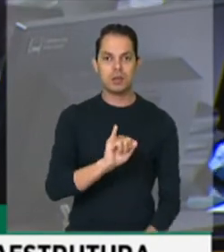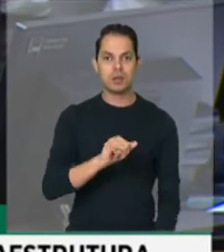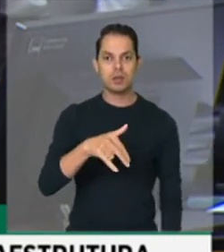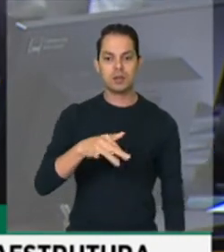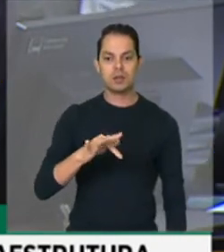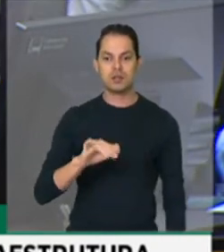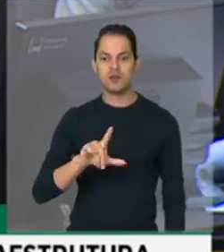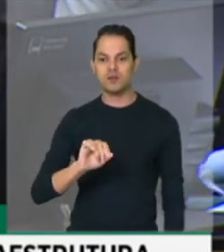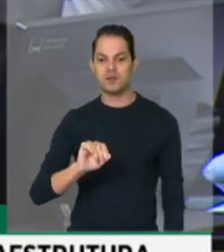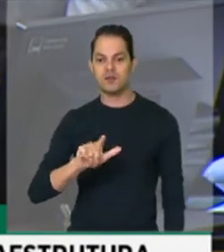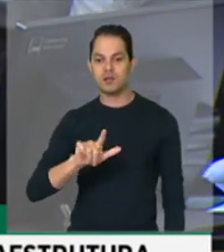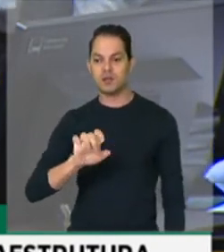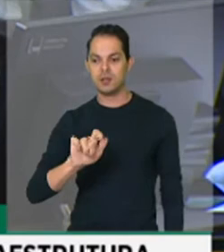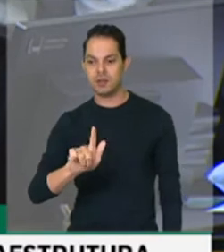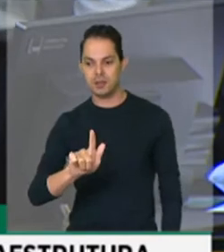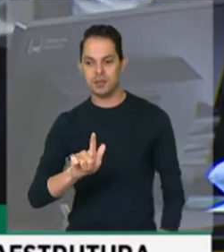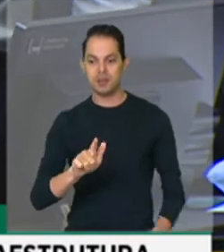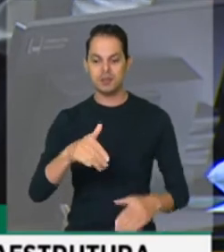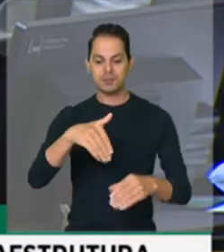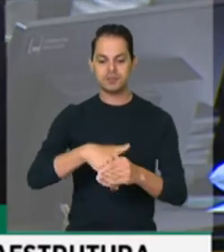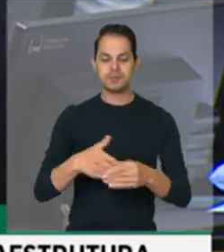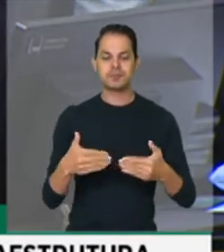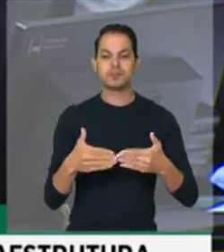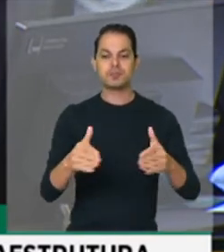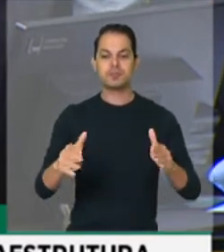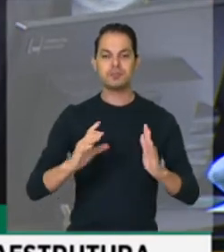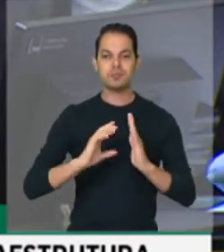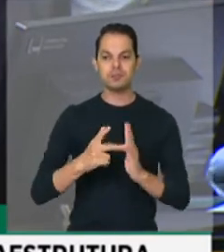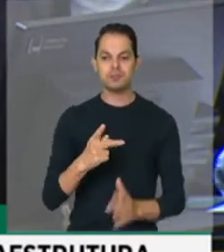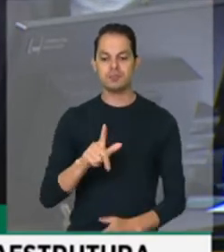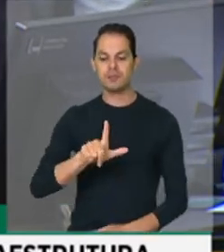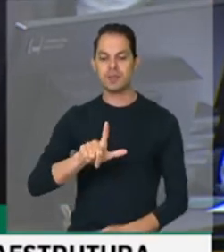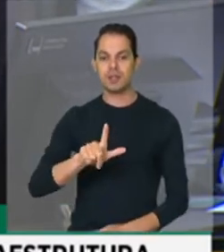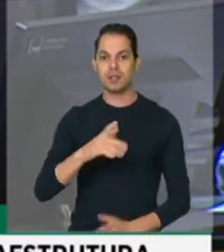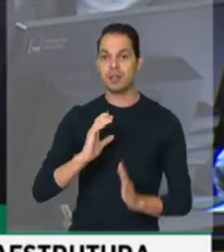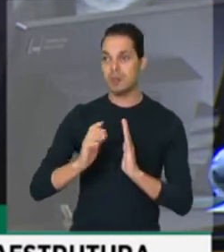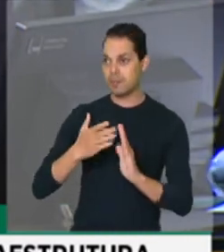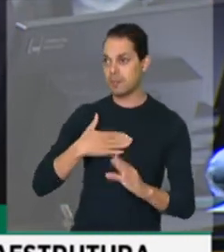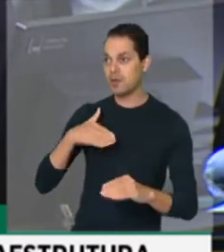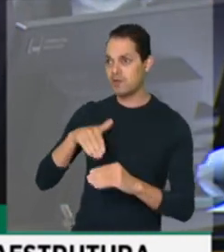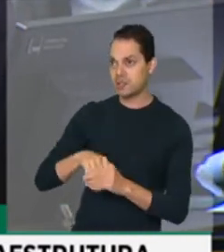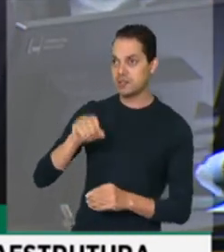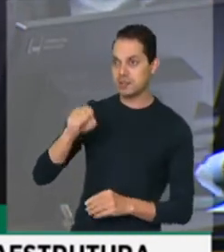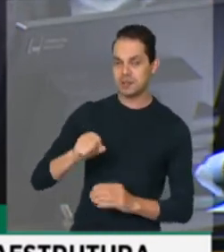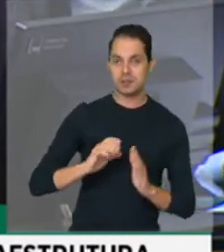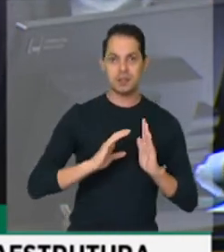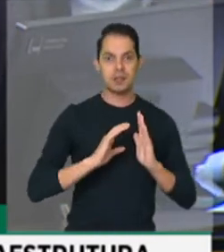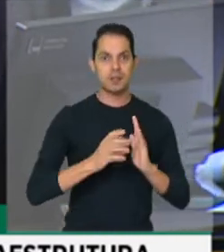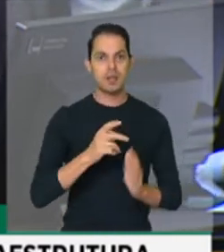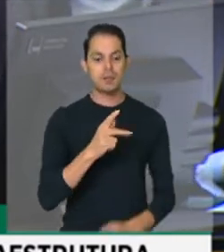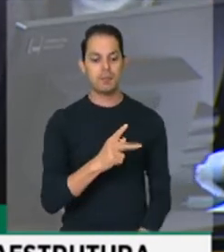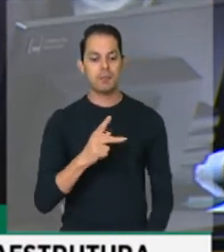Está iniciada a votação. Como orienta o PL? O PL orienta sim, senhor presidente. Como orienta o PP?